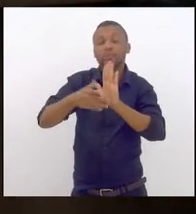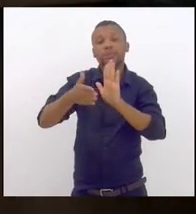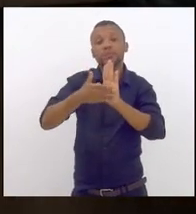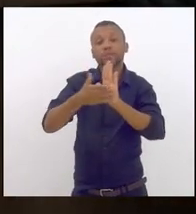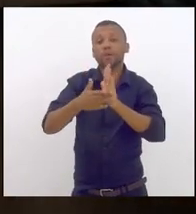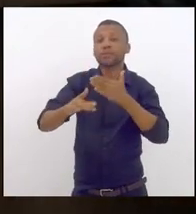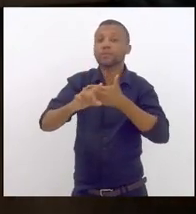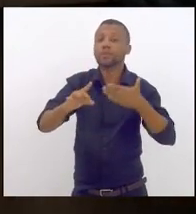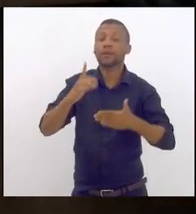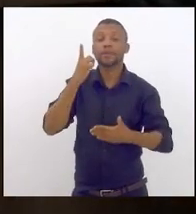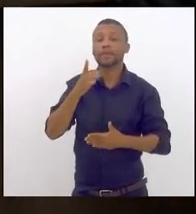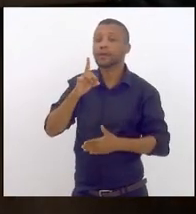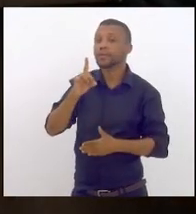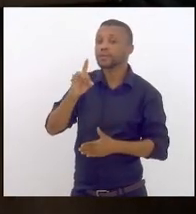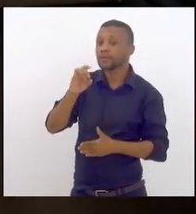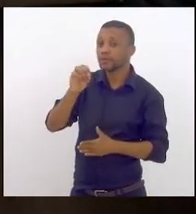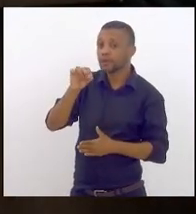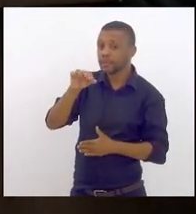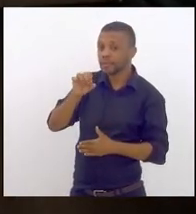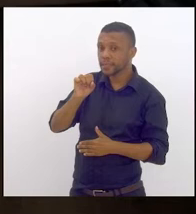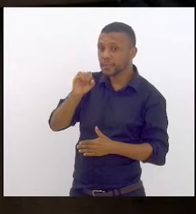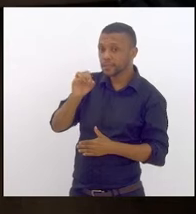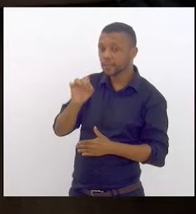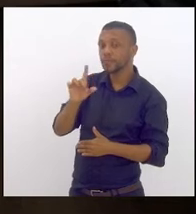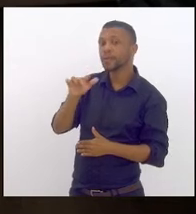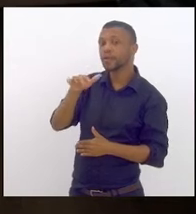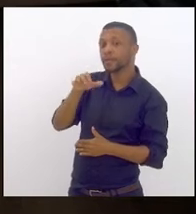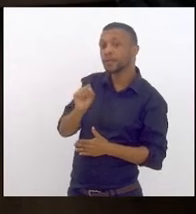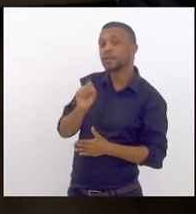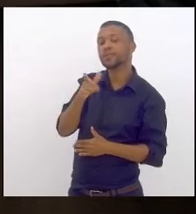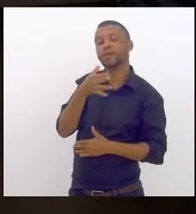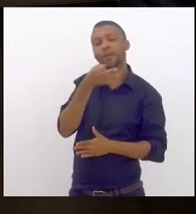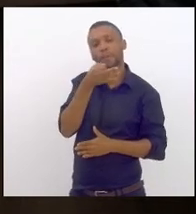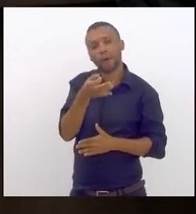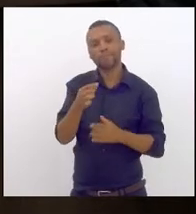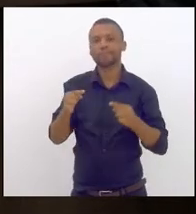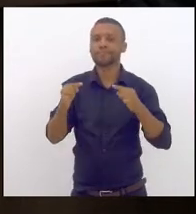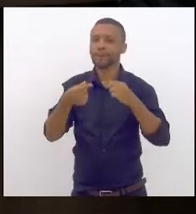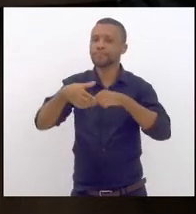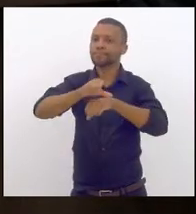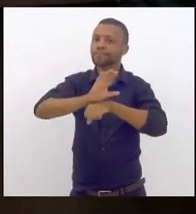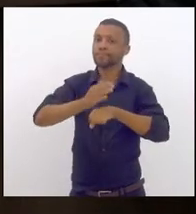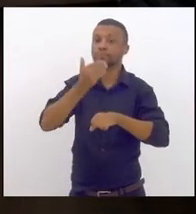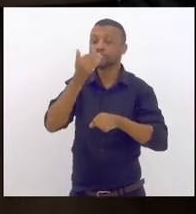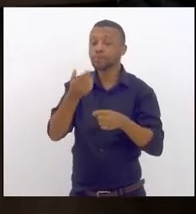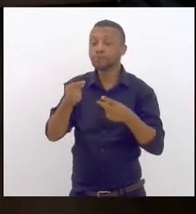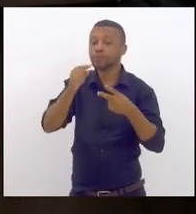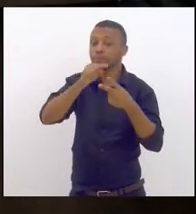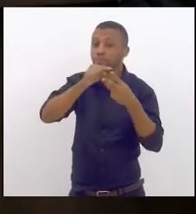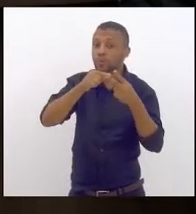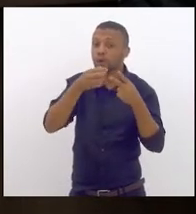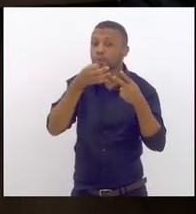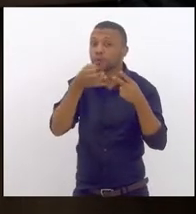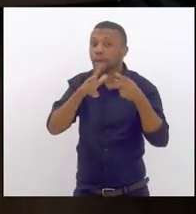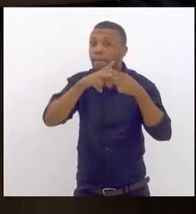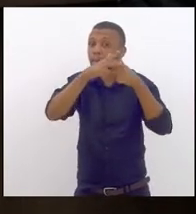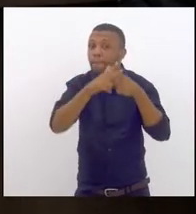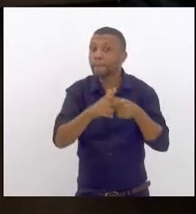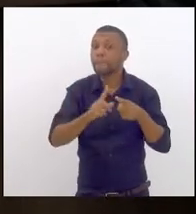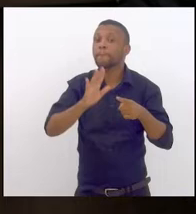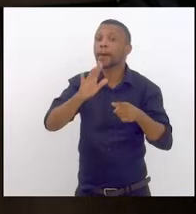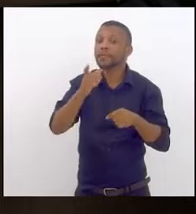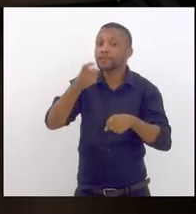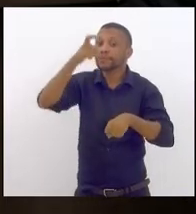Dionísio Lins, eu dei parecer pela constitucionalidade com duas emendas. Ele está em regime de